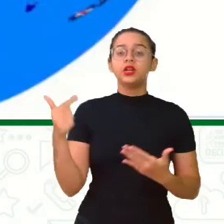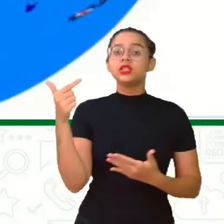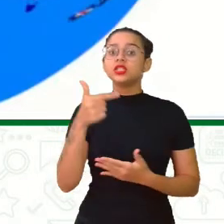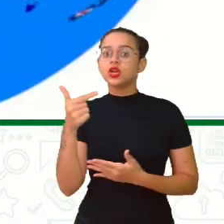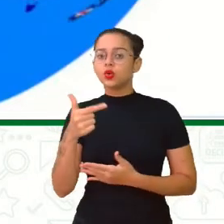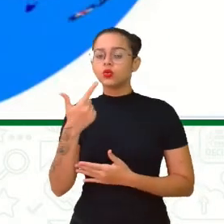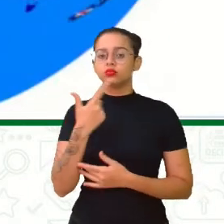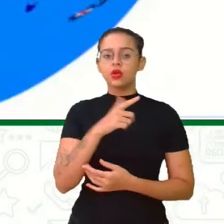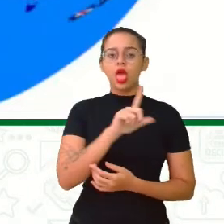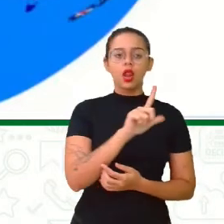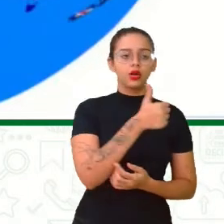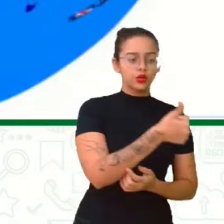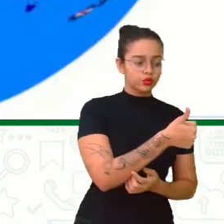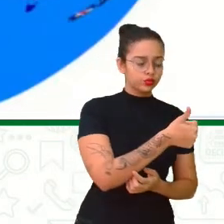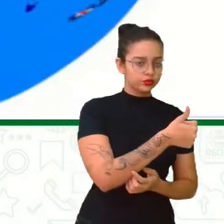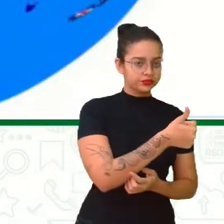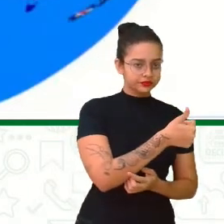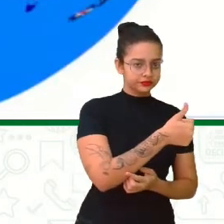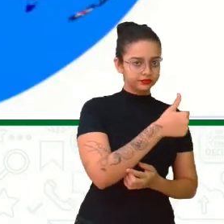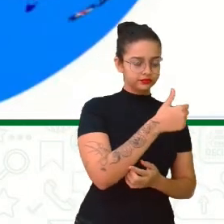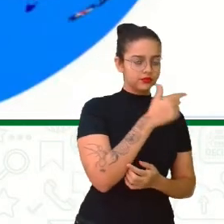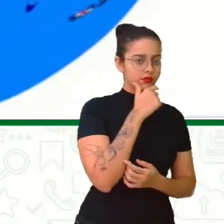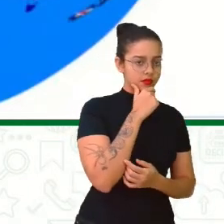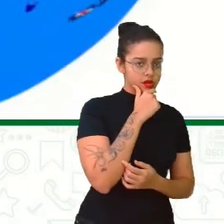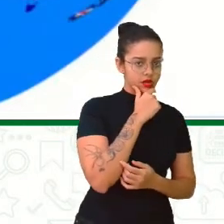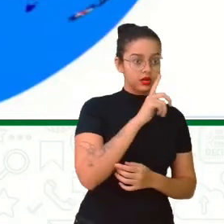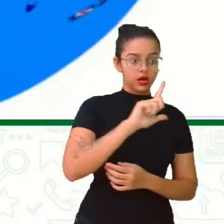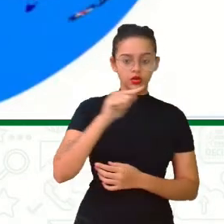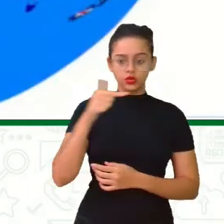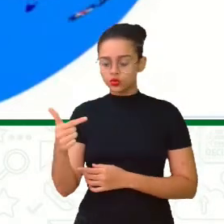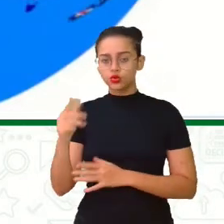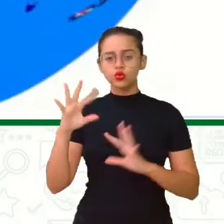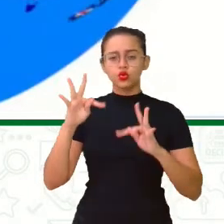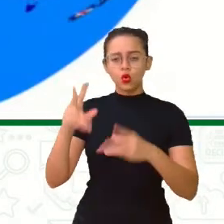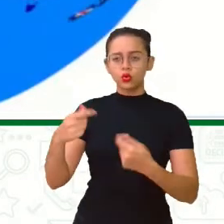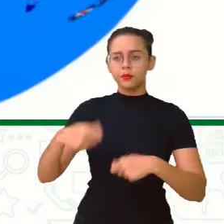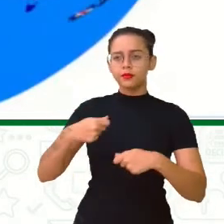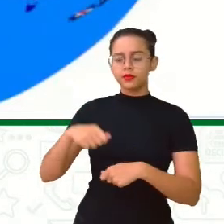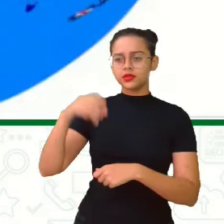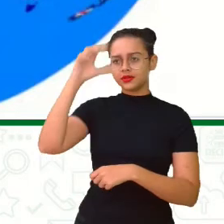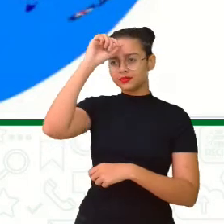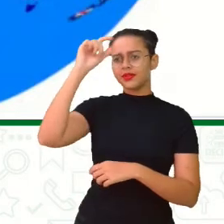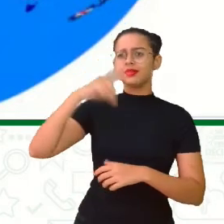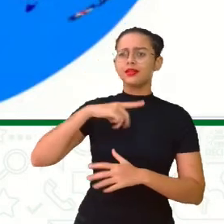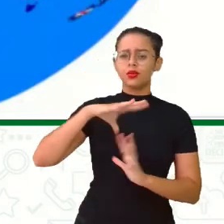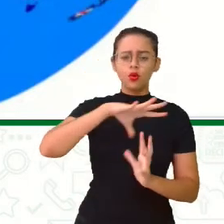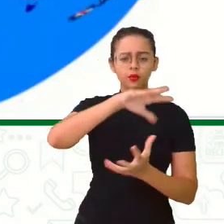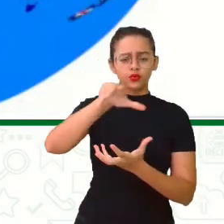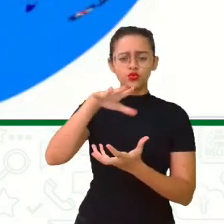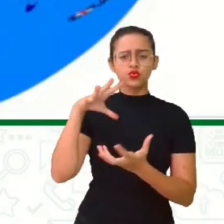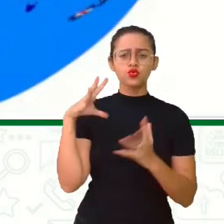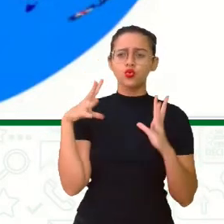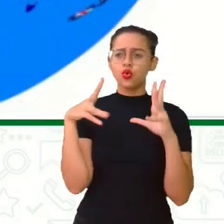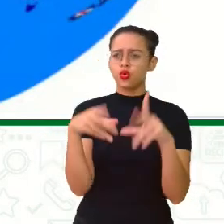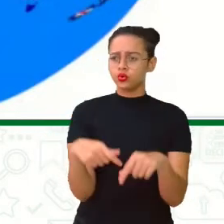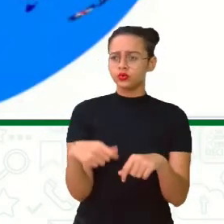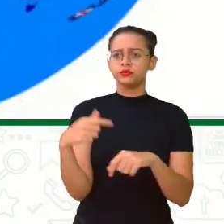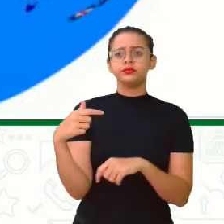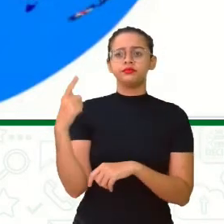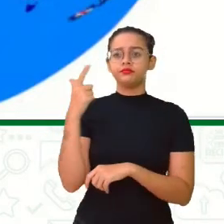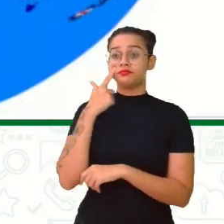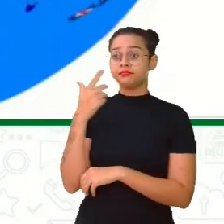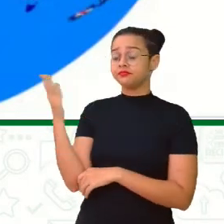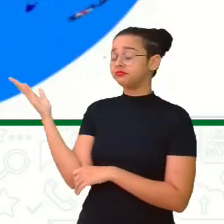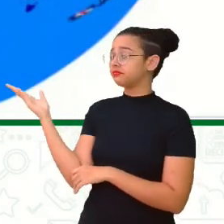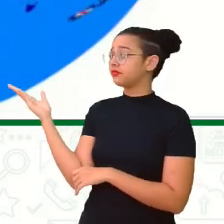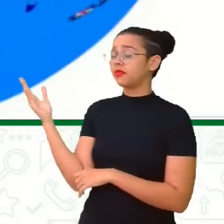como segunda língua, aquela que todo mundo precisa aprender, tá? Está no globo, está no planeta todo, né? Porque é